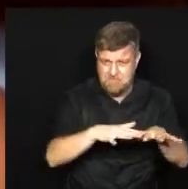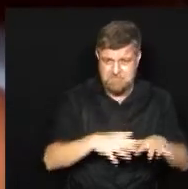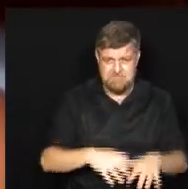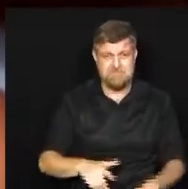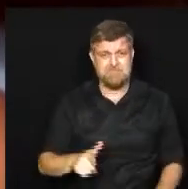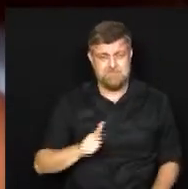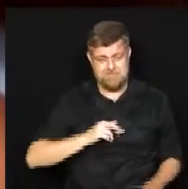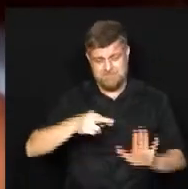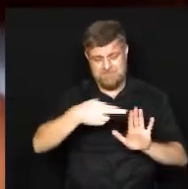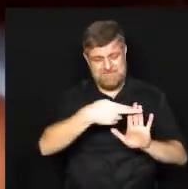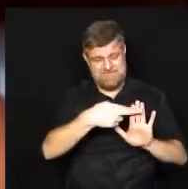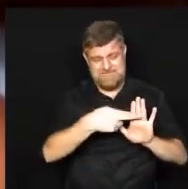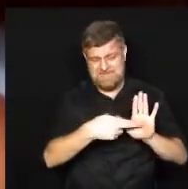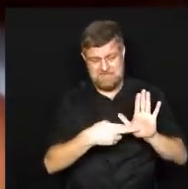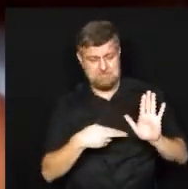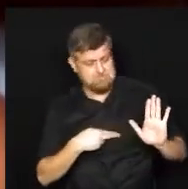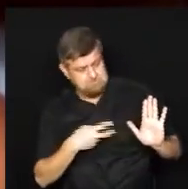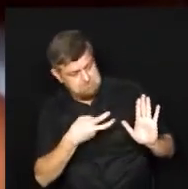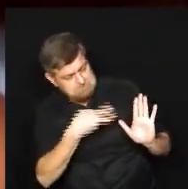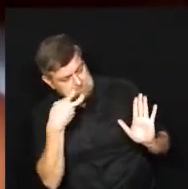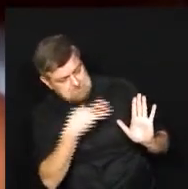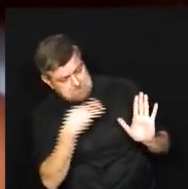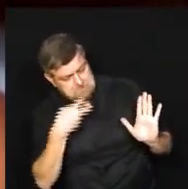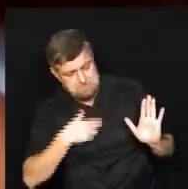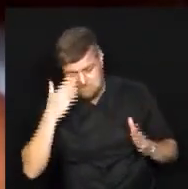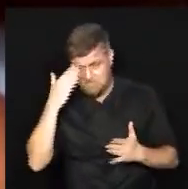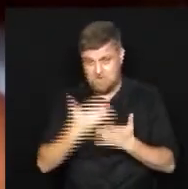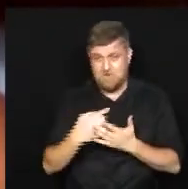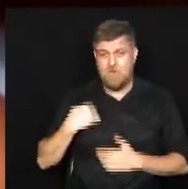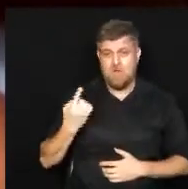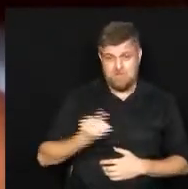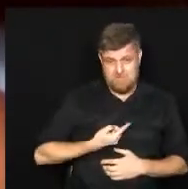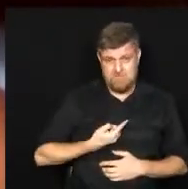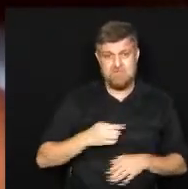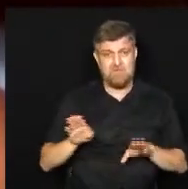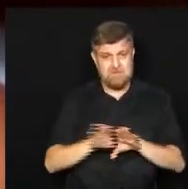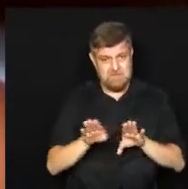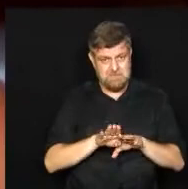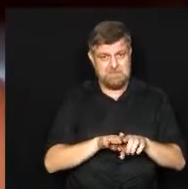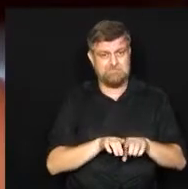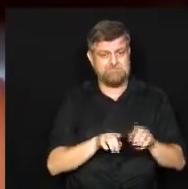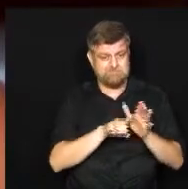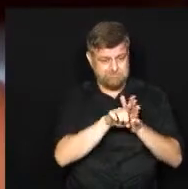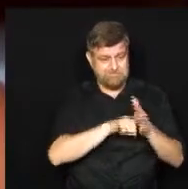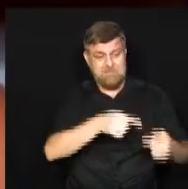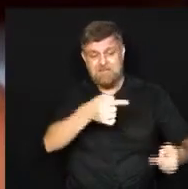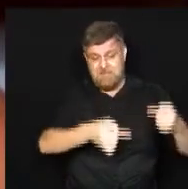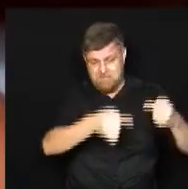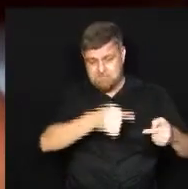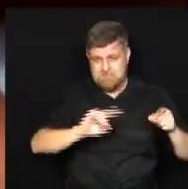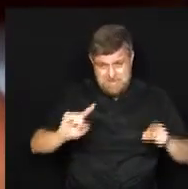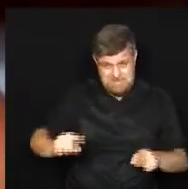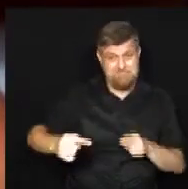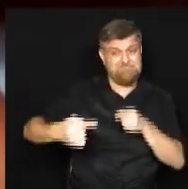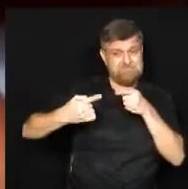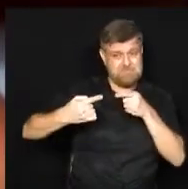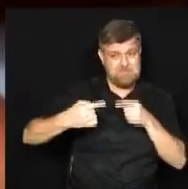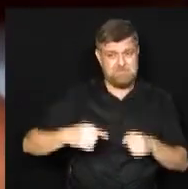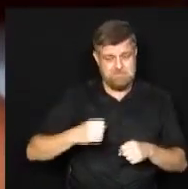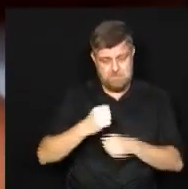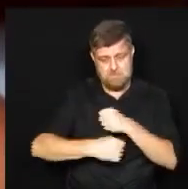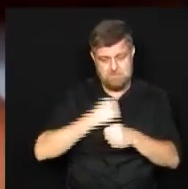de requisitos que acredito que nós vamos precisar tratar, e esse vai ser um dos grandes desafios aí